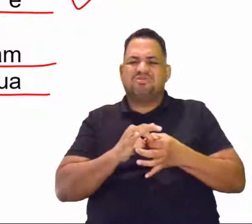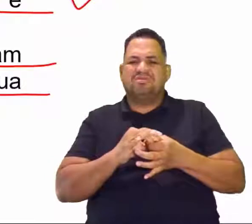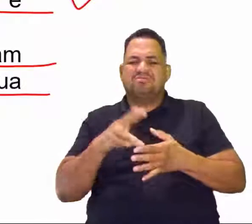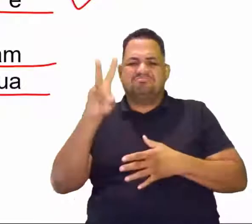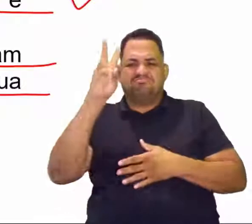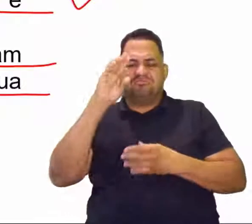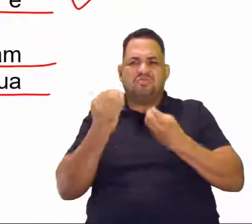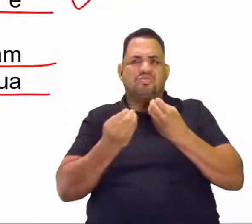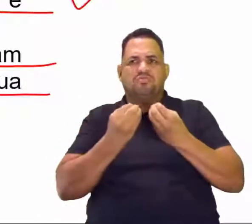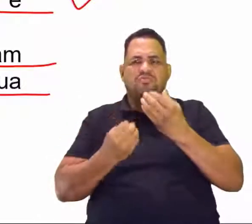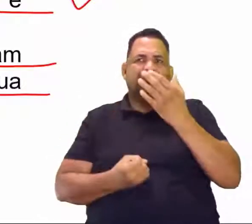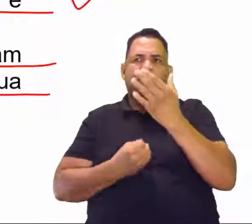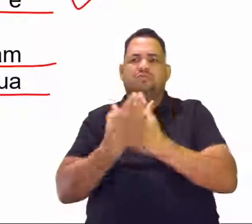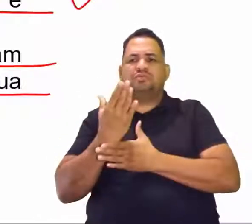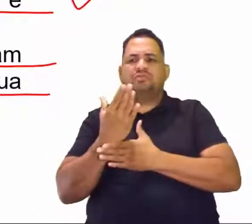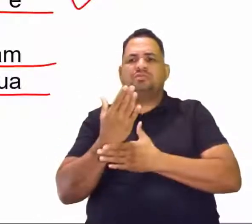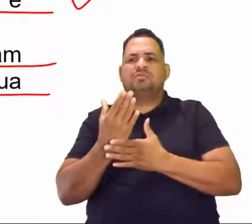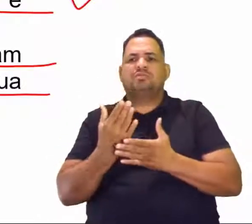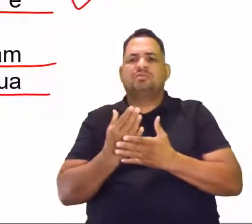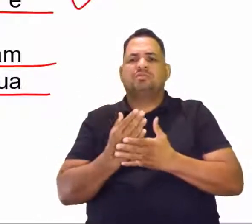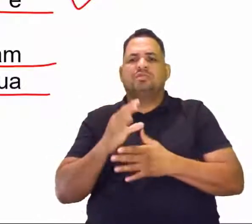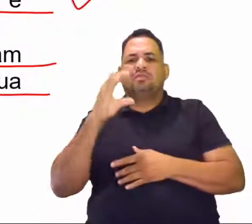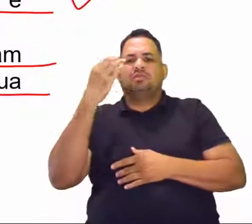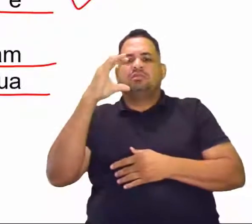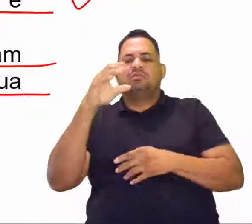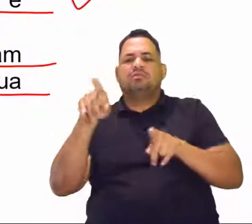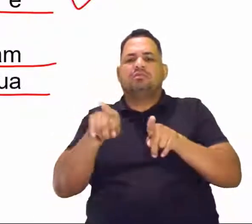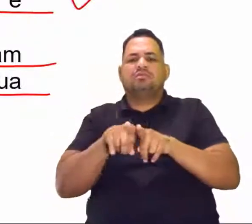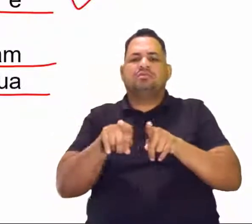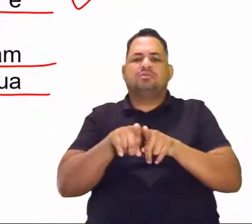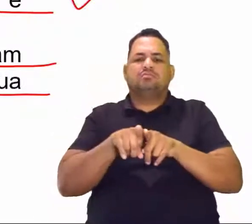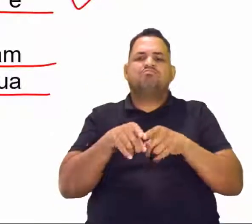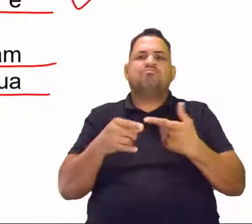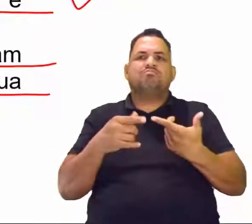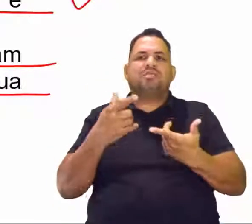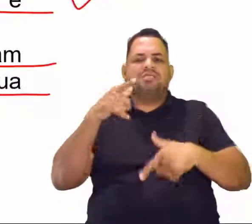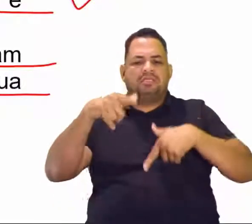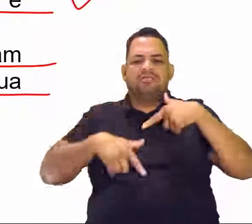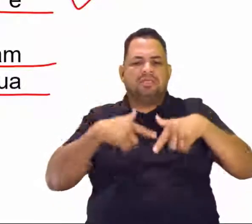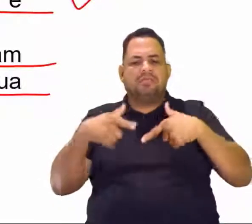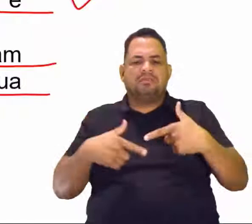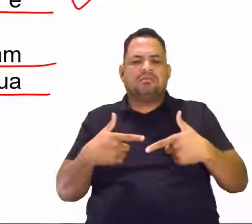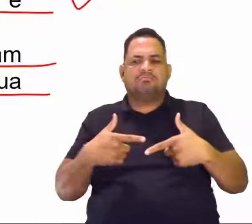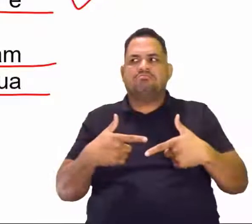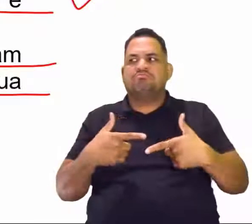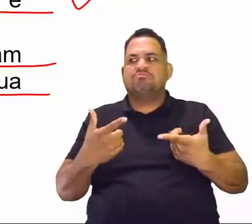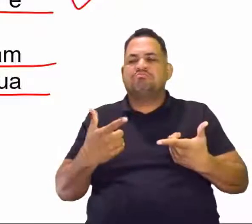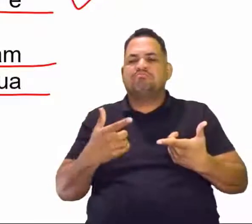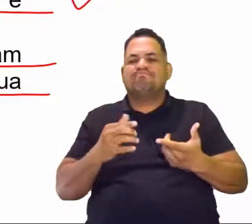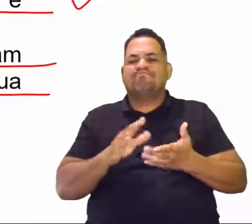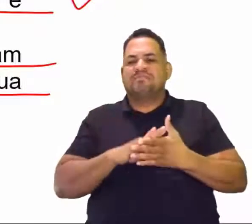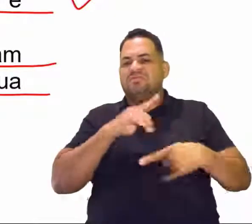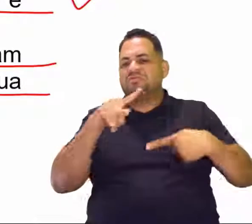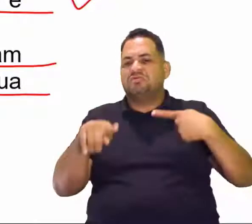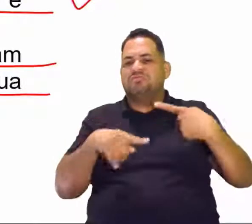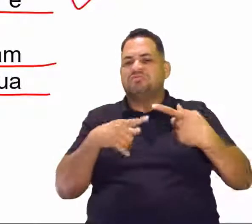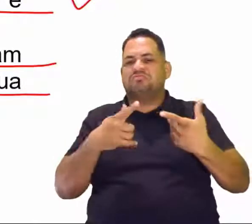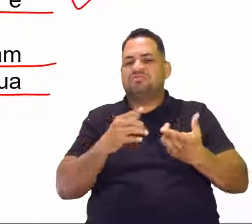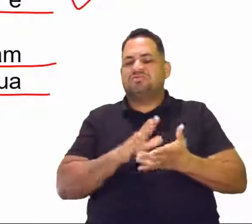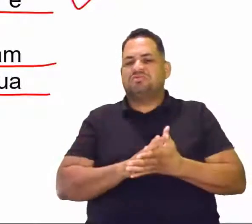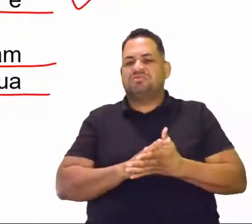é a ciência né também se prestou a esse aí esse papel